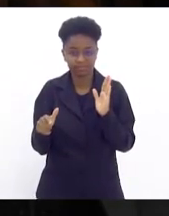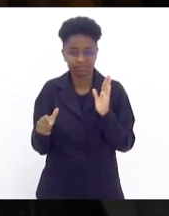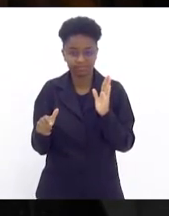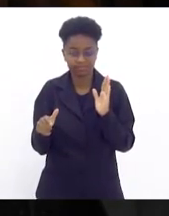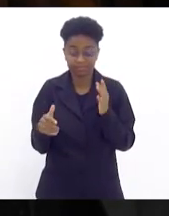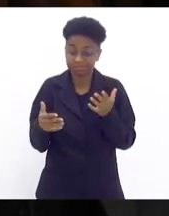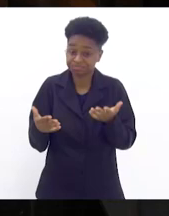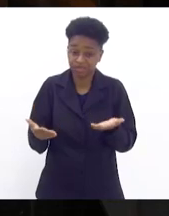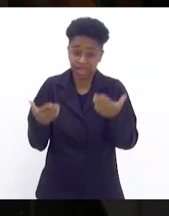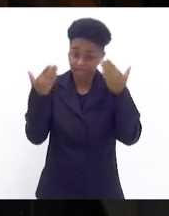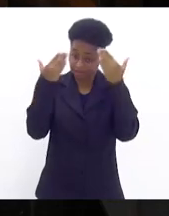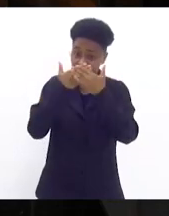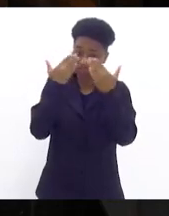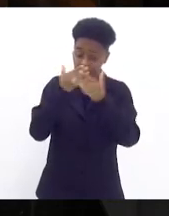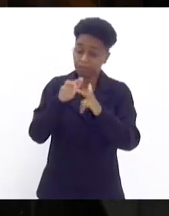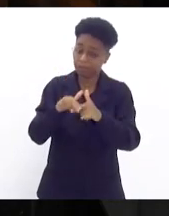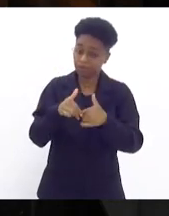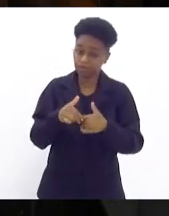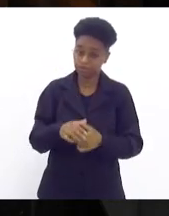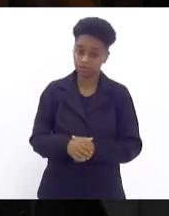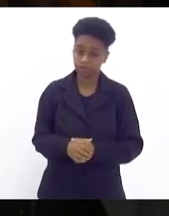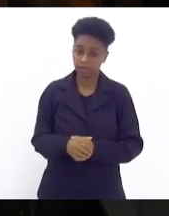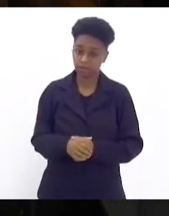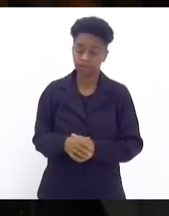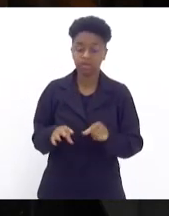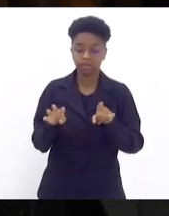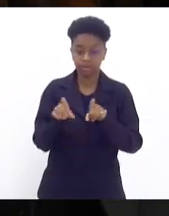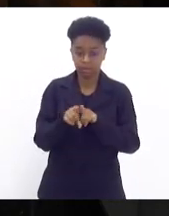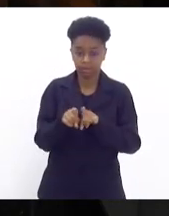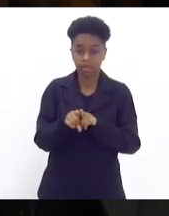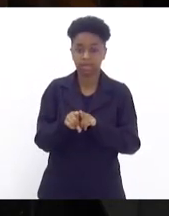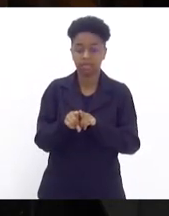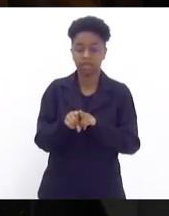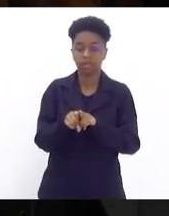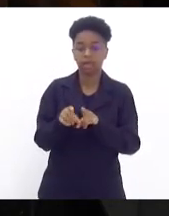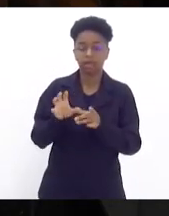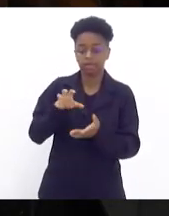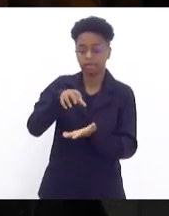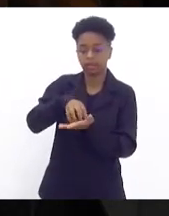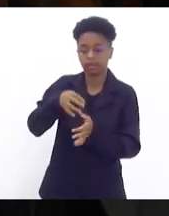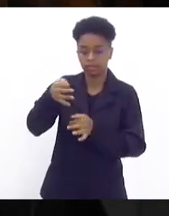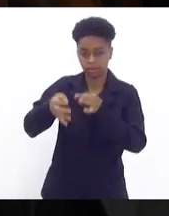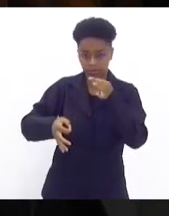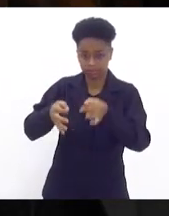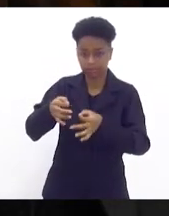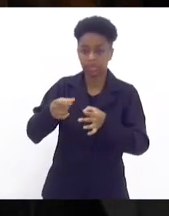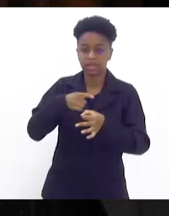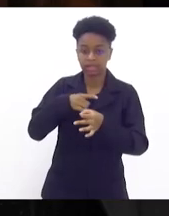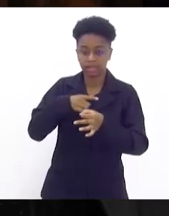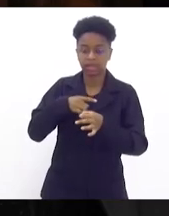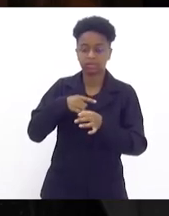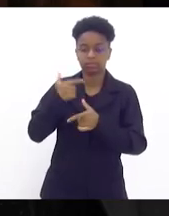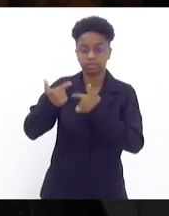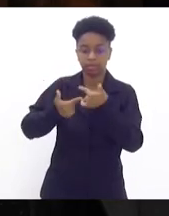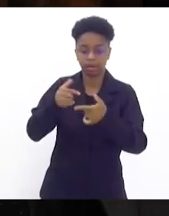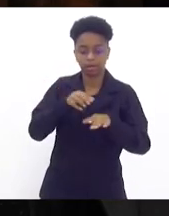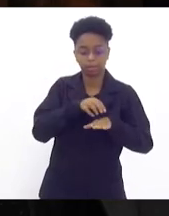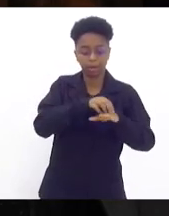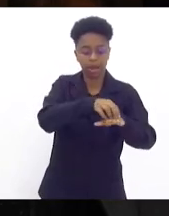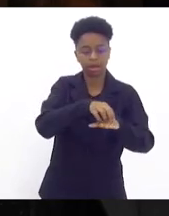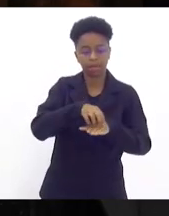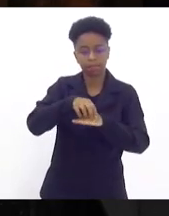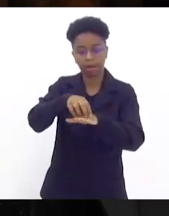por isso é invisíveis por isso o TJ tem um serviço Itinerante de